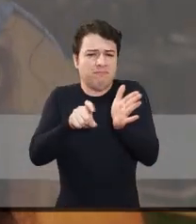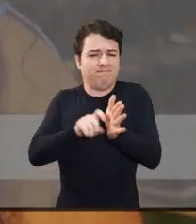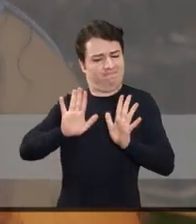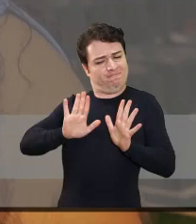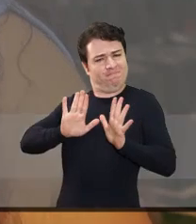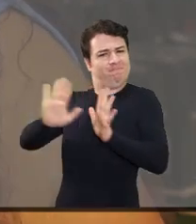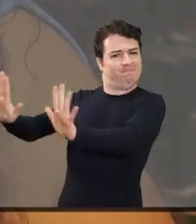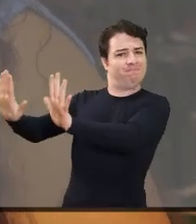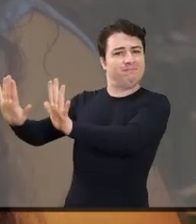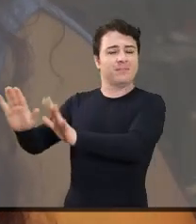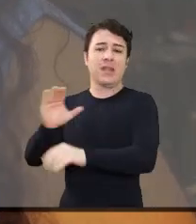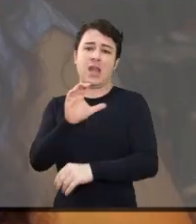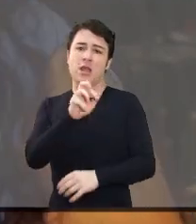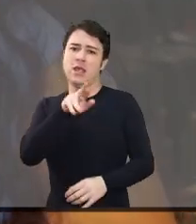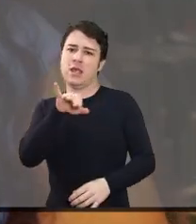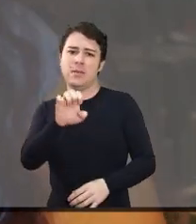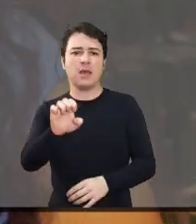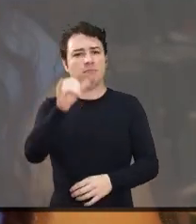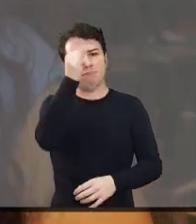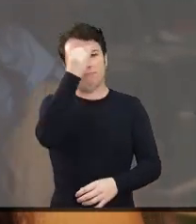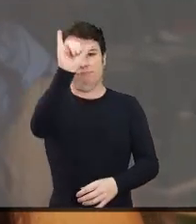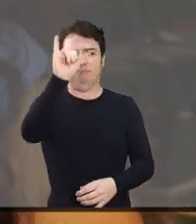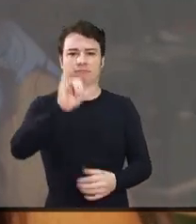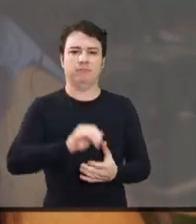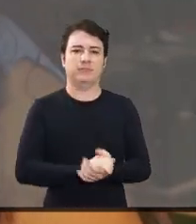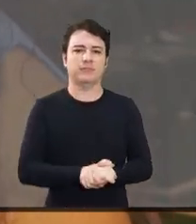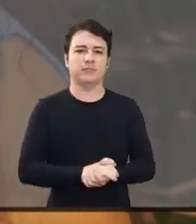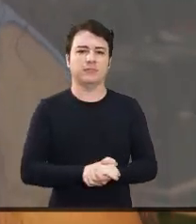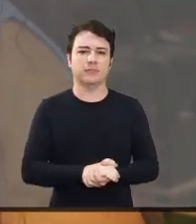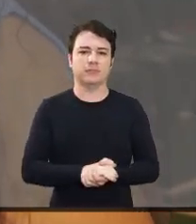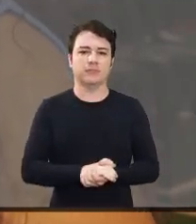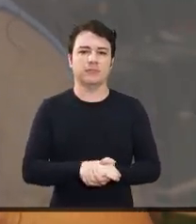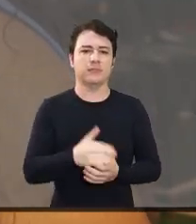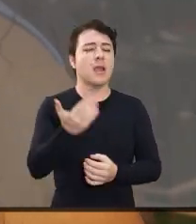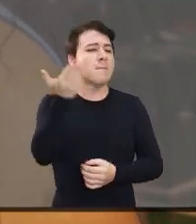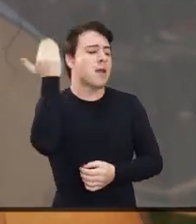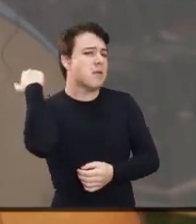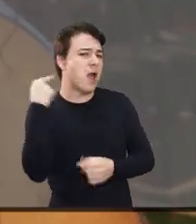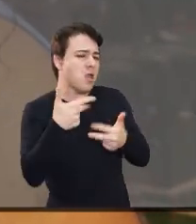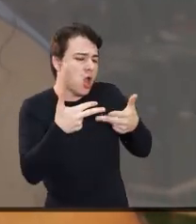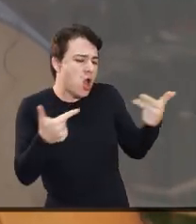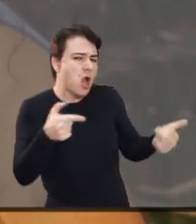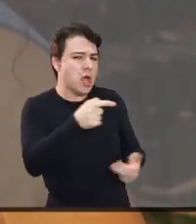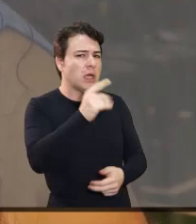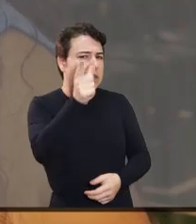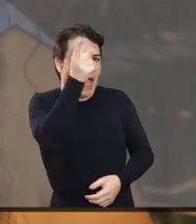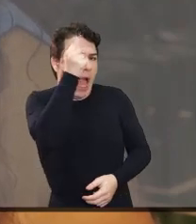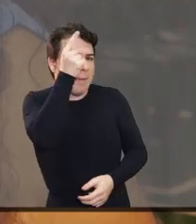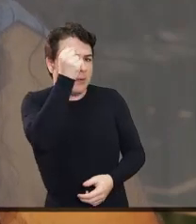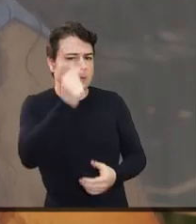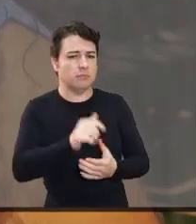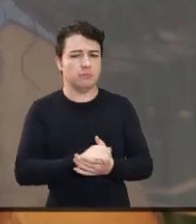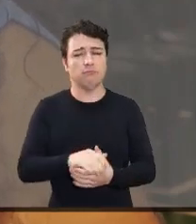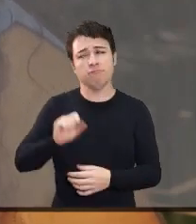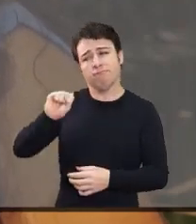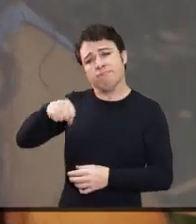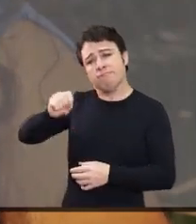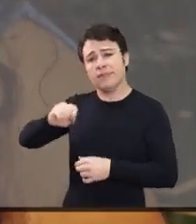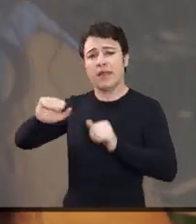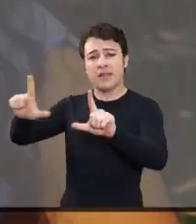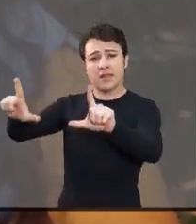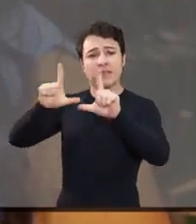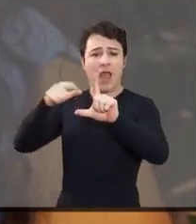saúde é ficar longe das drogas, não praticar violência, essas coisas. E você já tinha informação sobre drogas